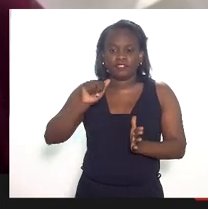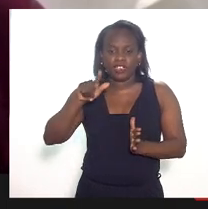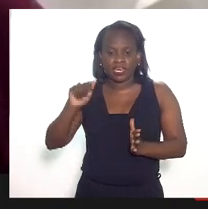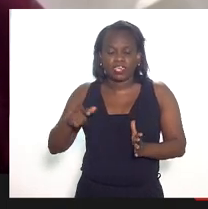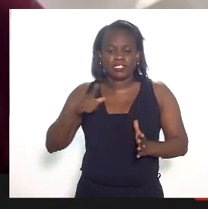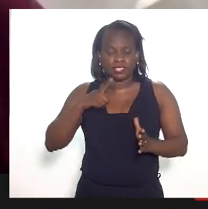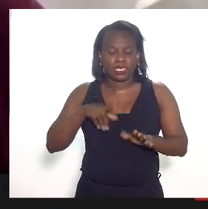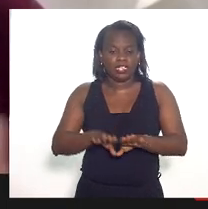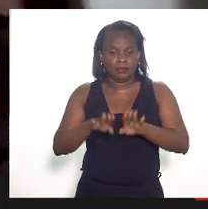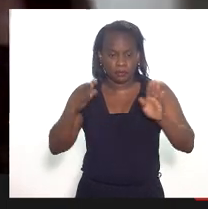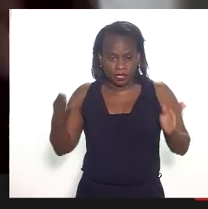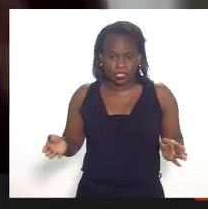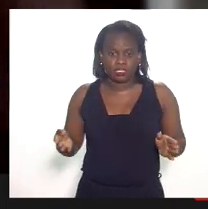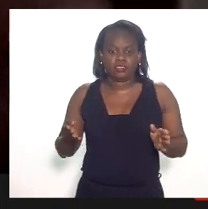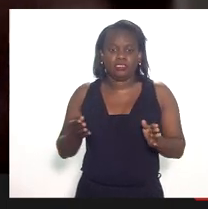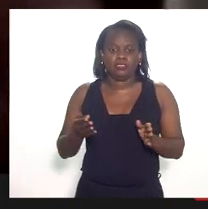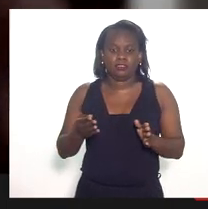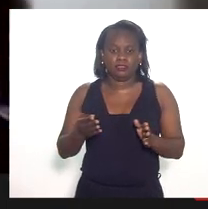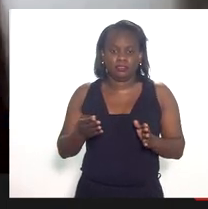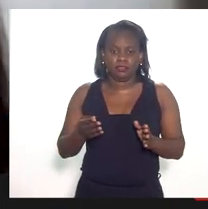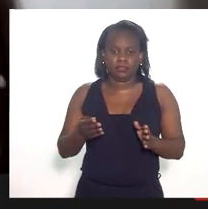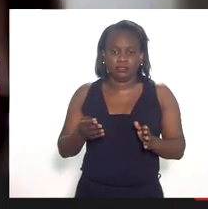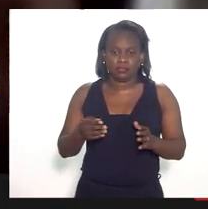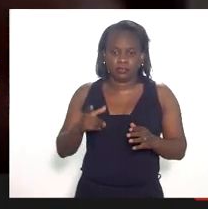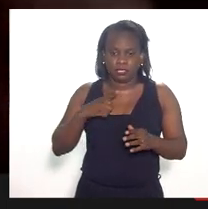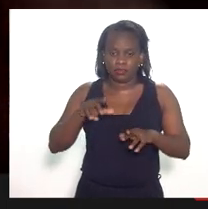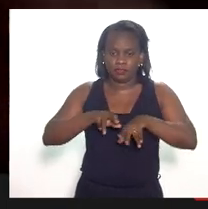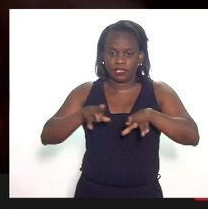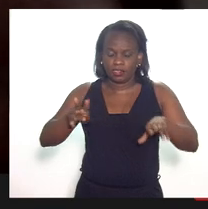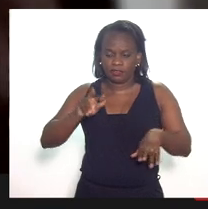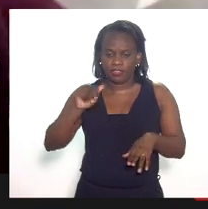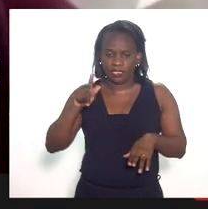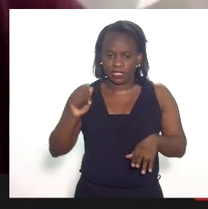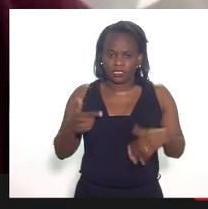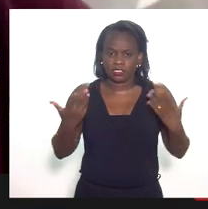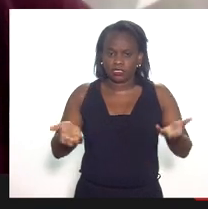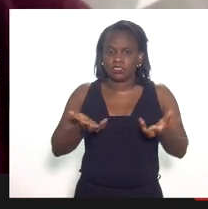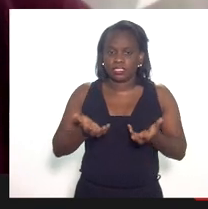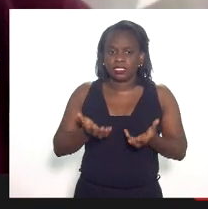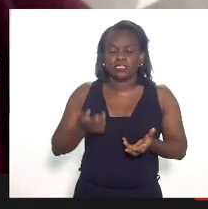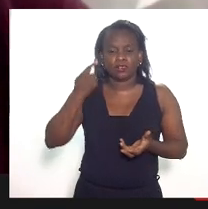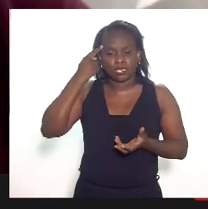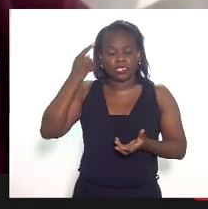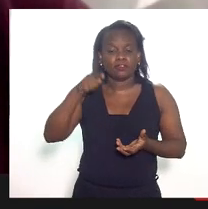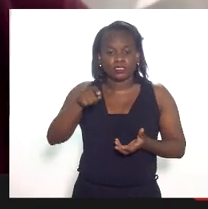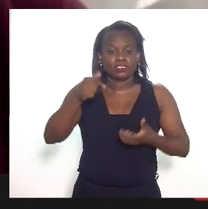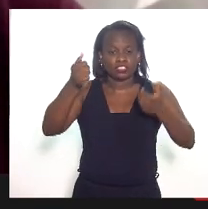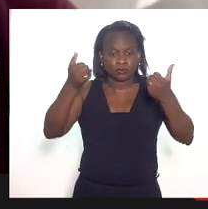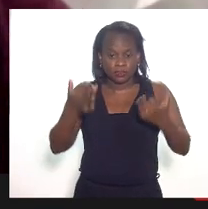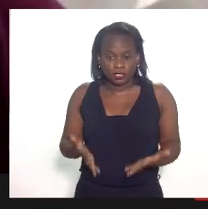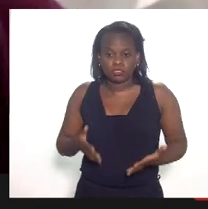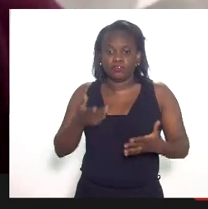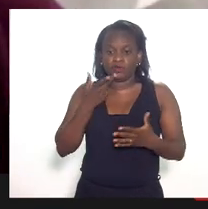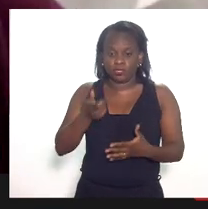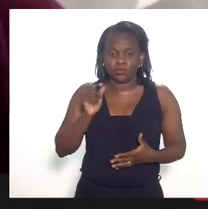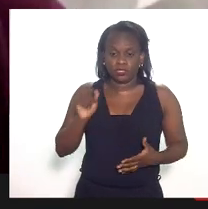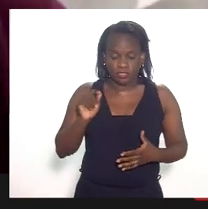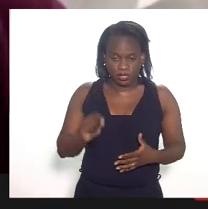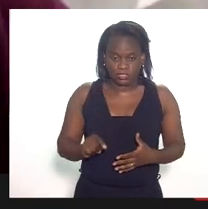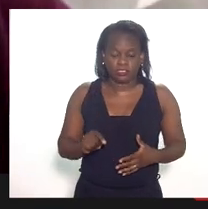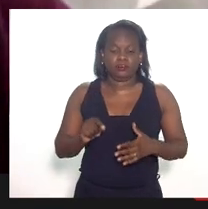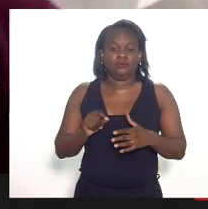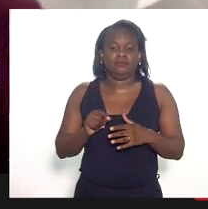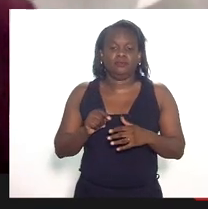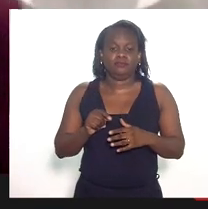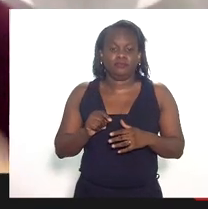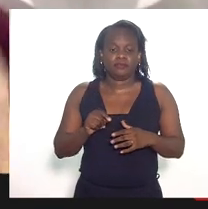em aberto, de 500 vagas. Então, lembro que Vossa Excelência até fez uma observação